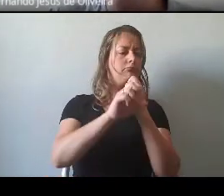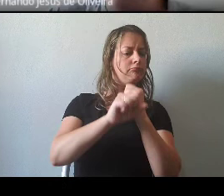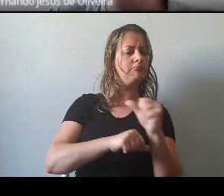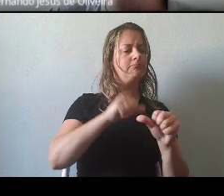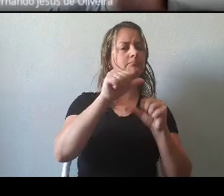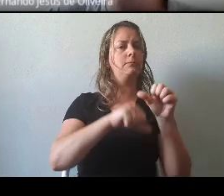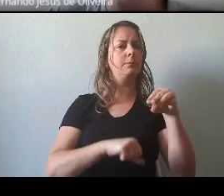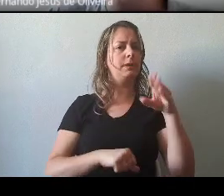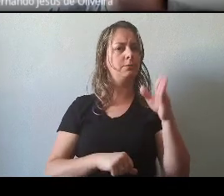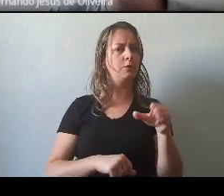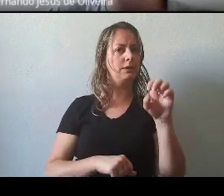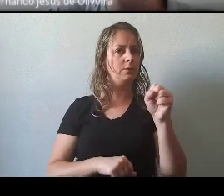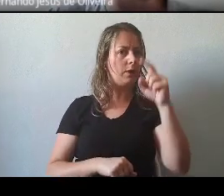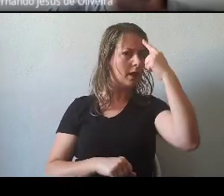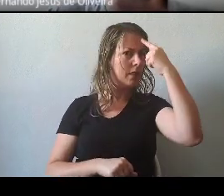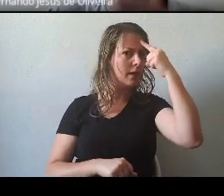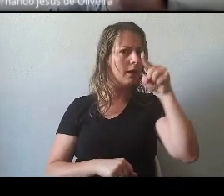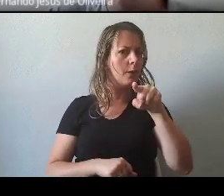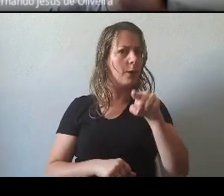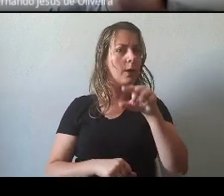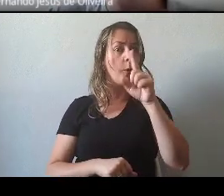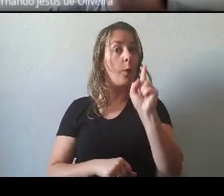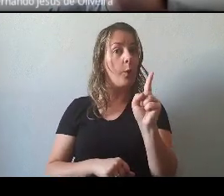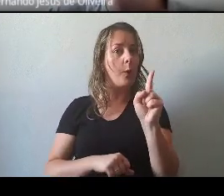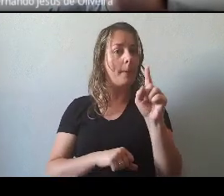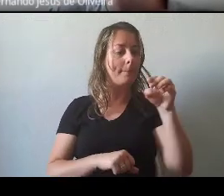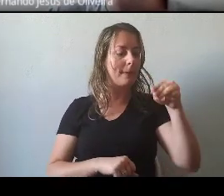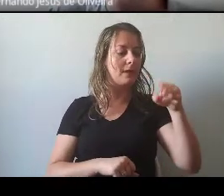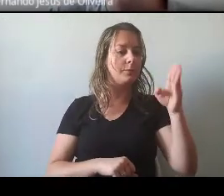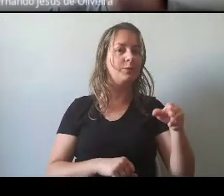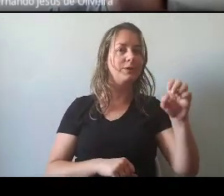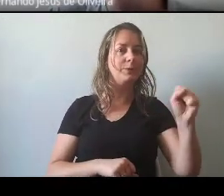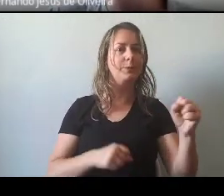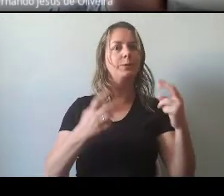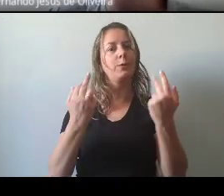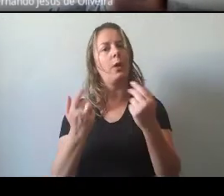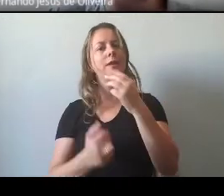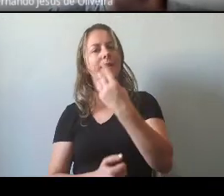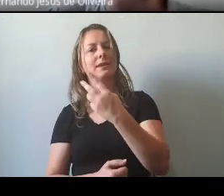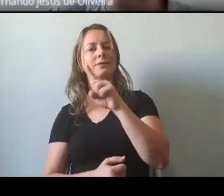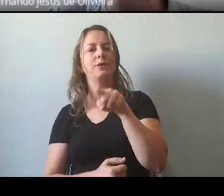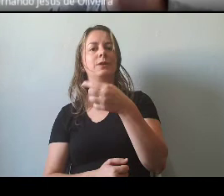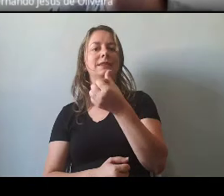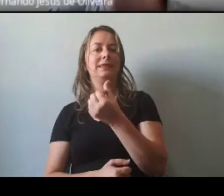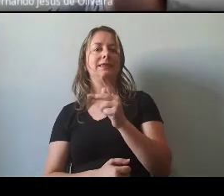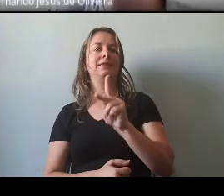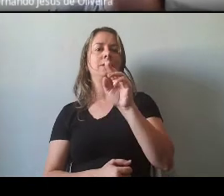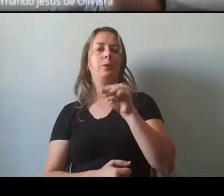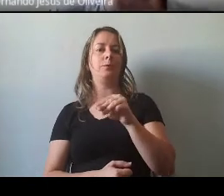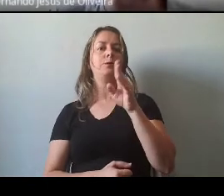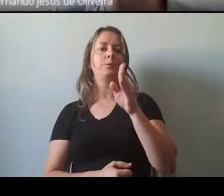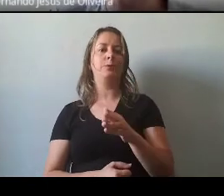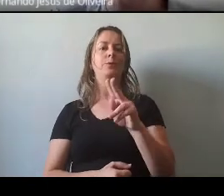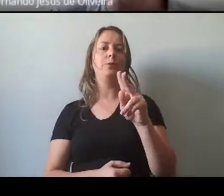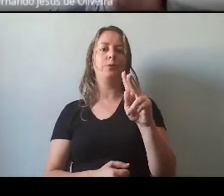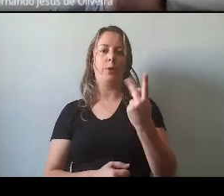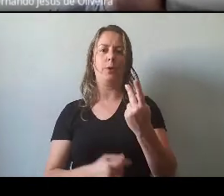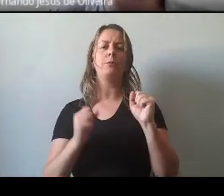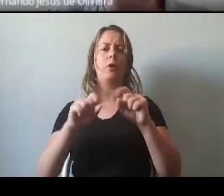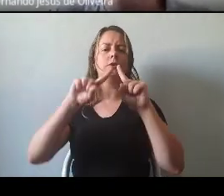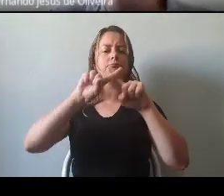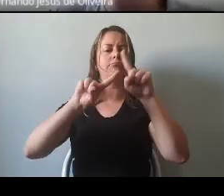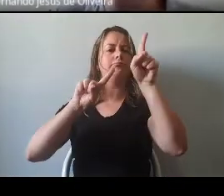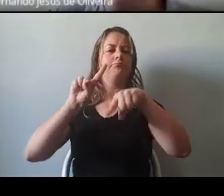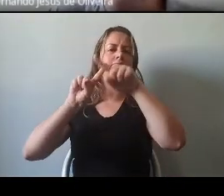por hora para metro por segundo. Lembrem-se que 1 metro por segundo é igual a 3,6 km por hora, pode fazer a regrinha de